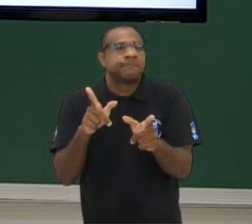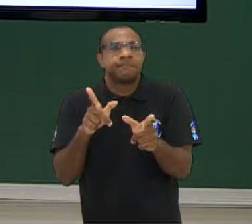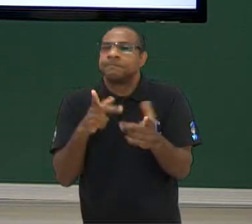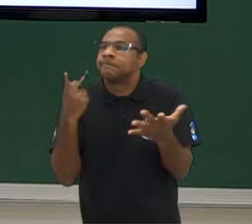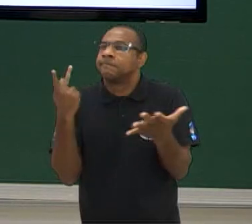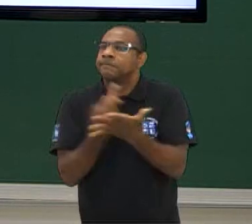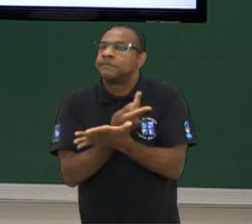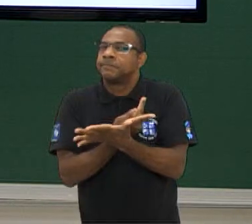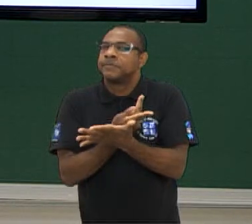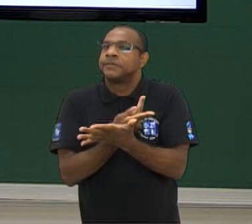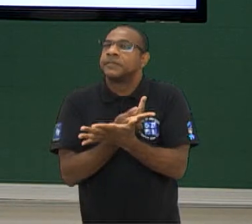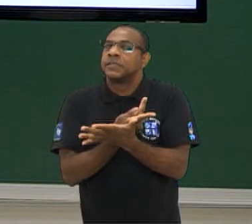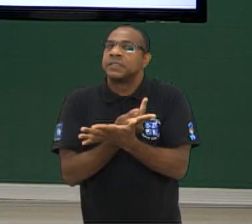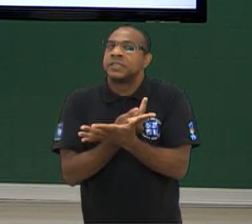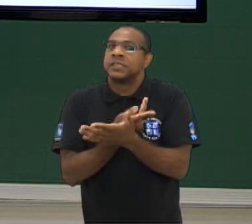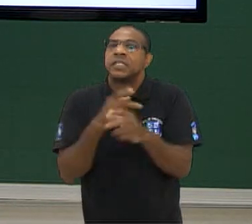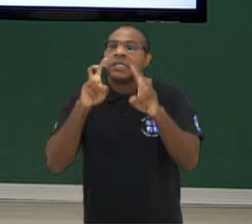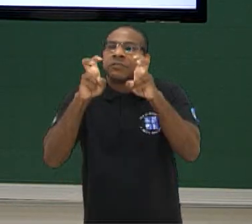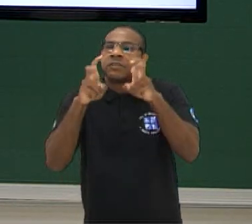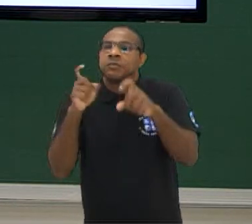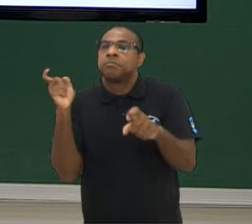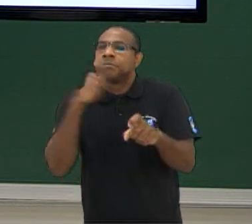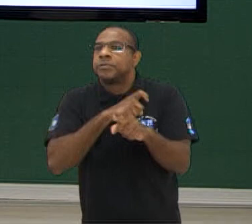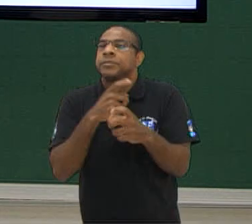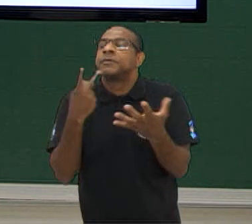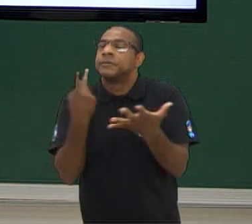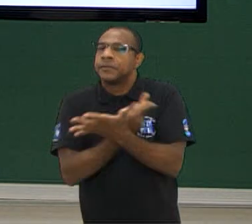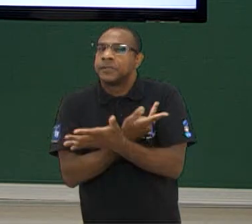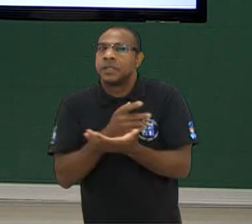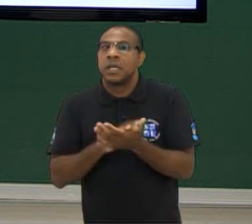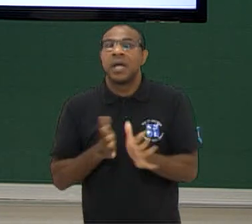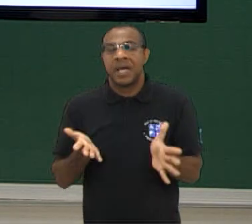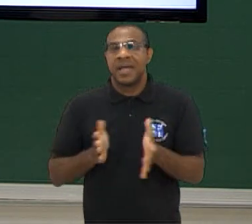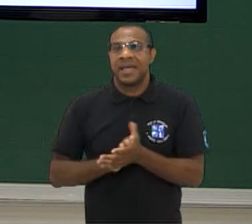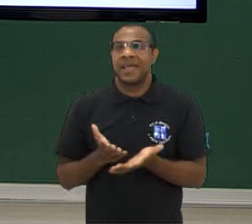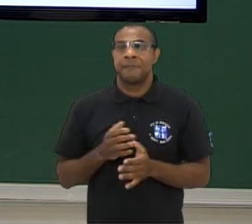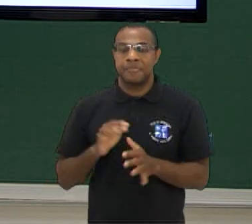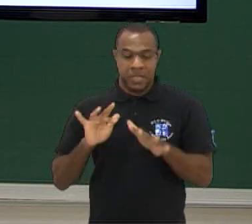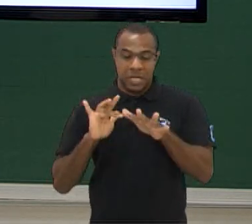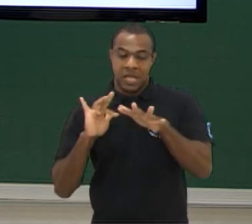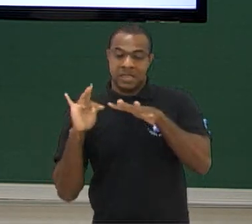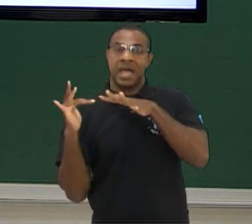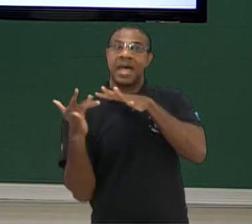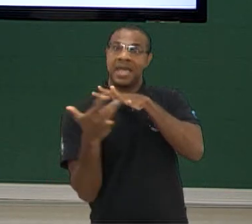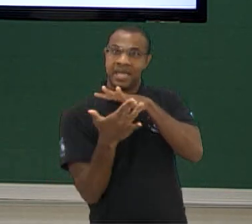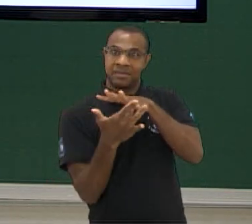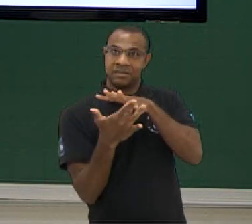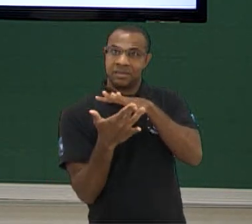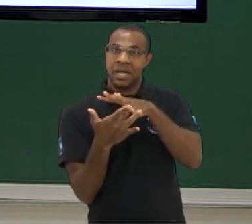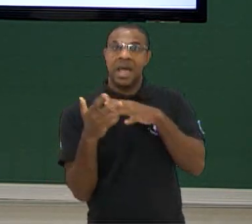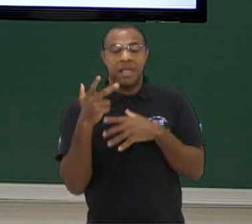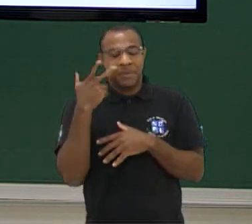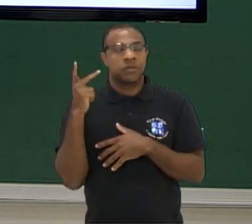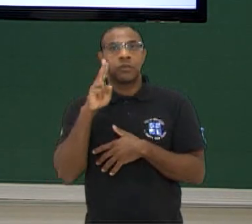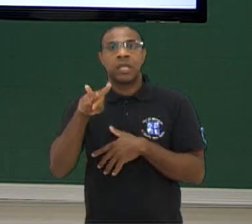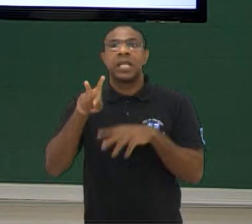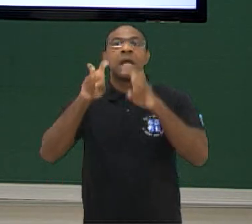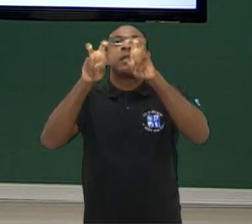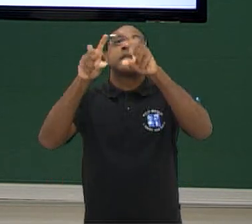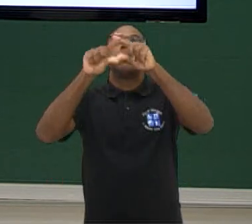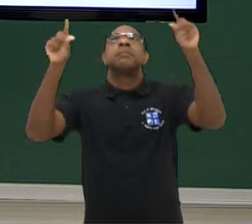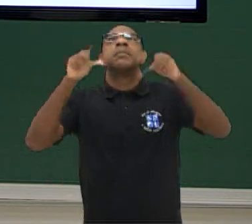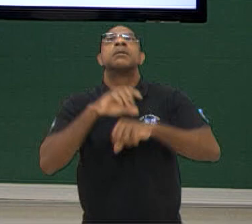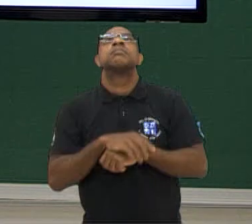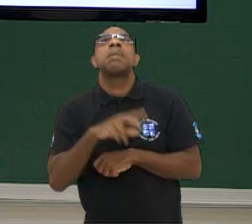vezes, principalmente em algumas redes sociais, as pessoas têm o hábito de ler somente o título, mas o título diz